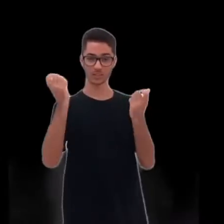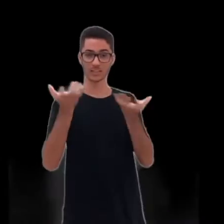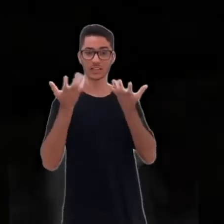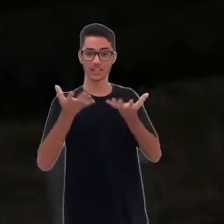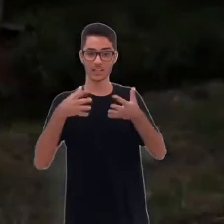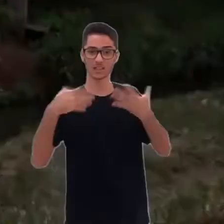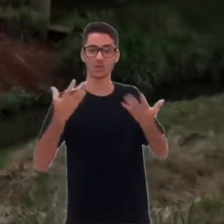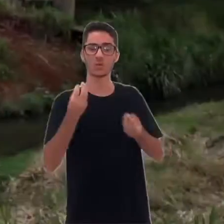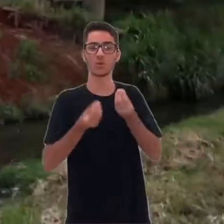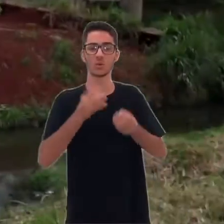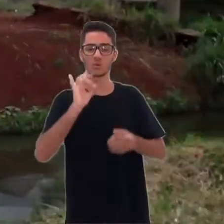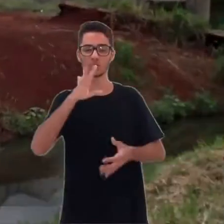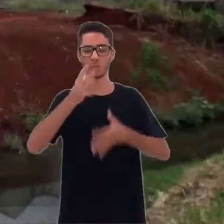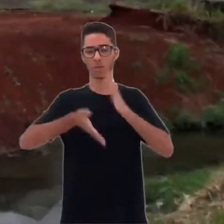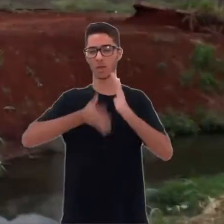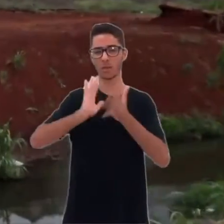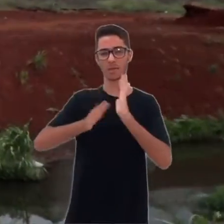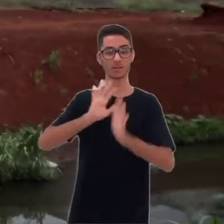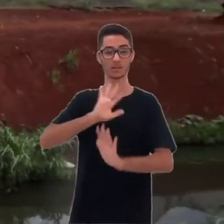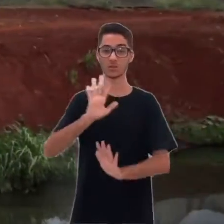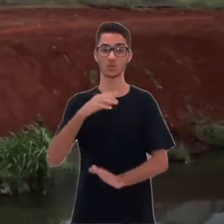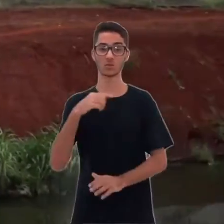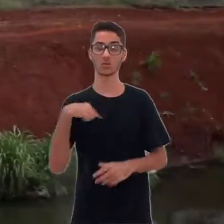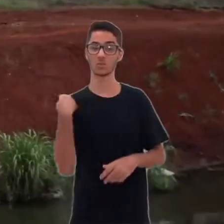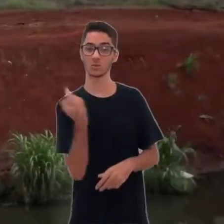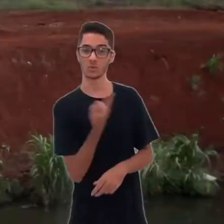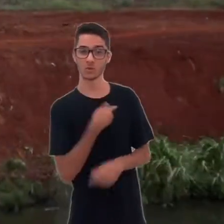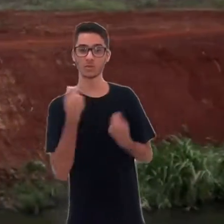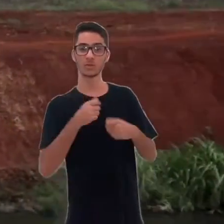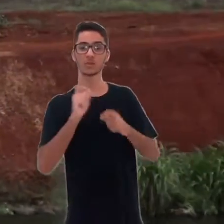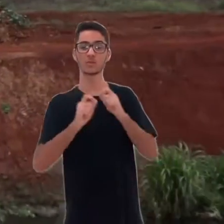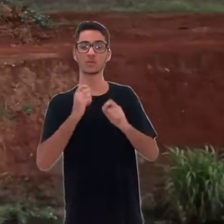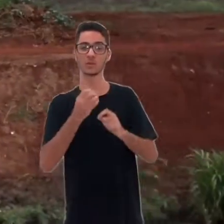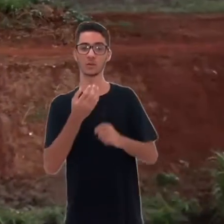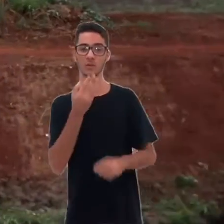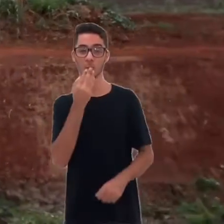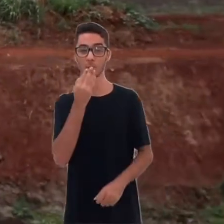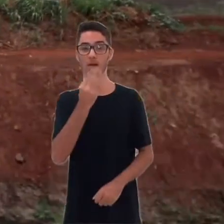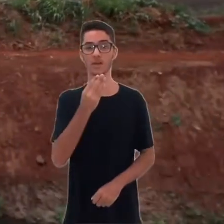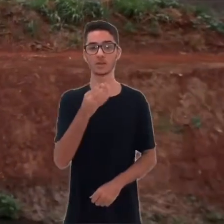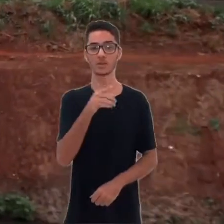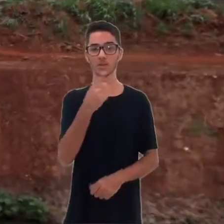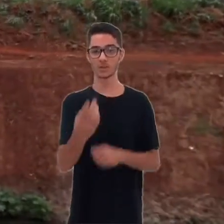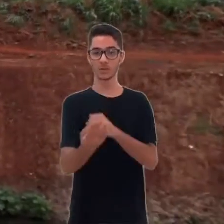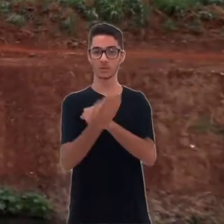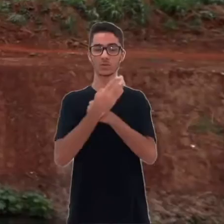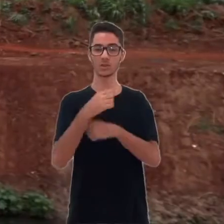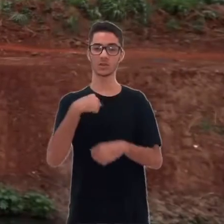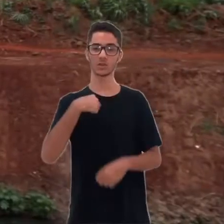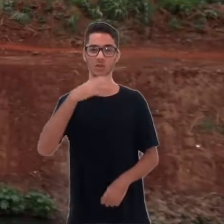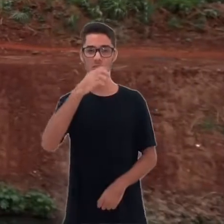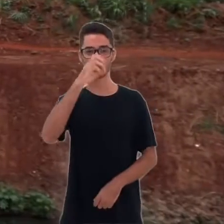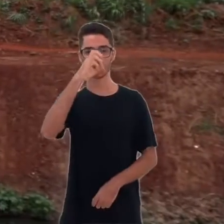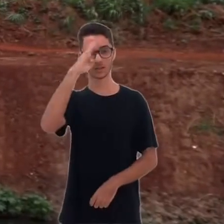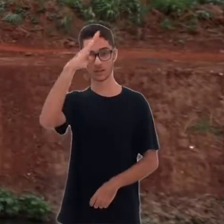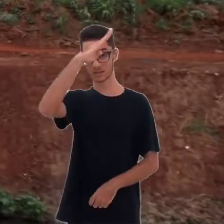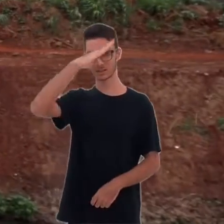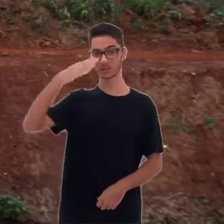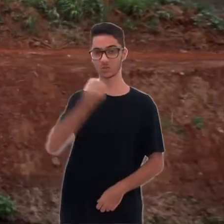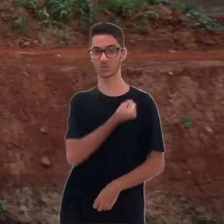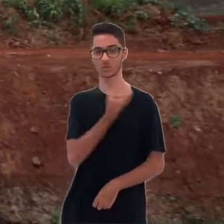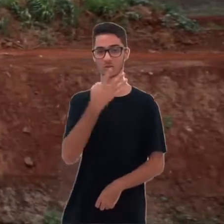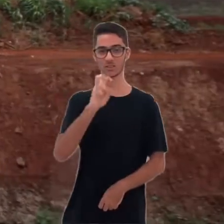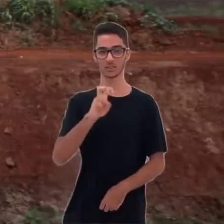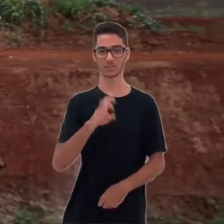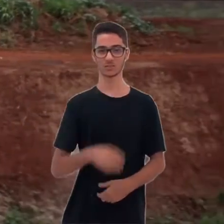Amigo eleitor, a mudança que todos queremos não pode ser da boca para fora. Por isso, eu peço uma chance.